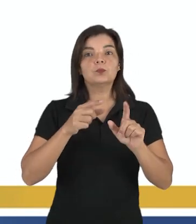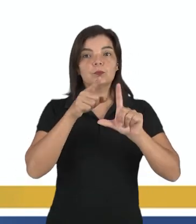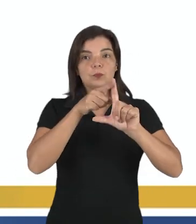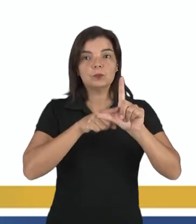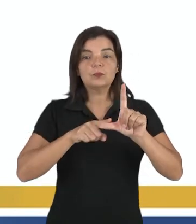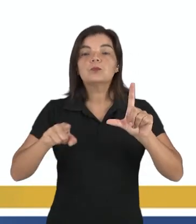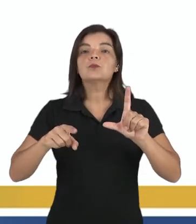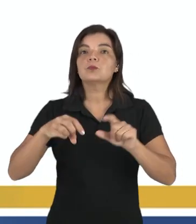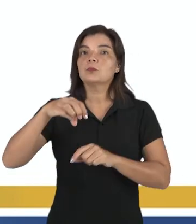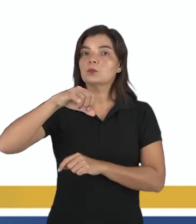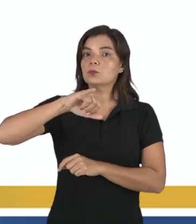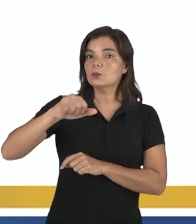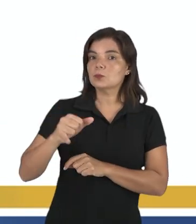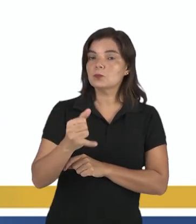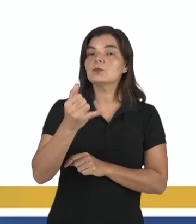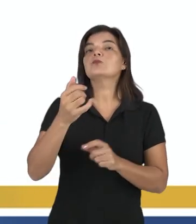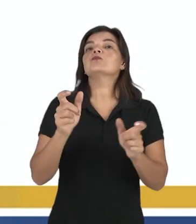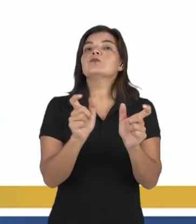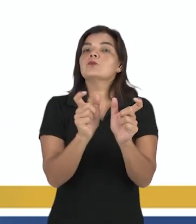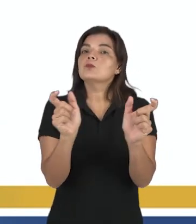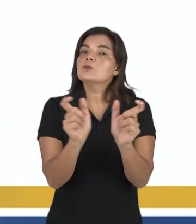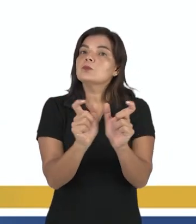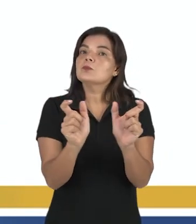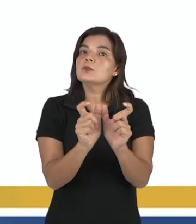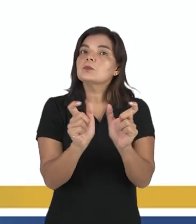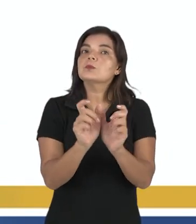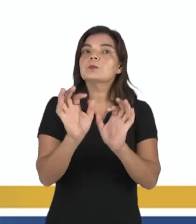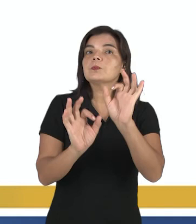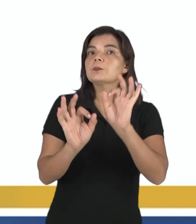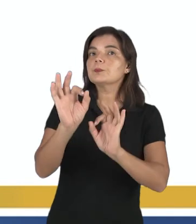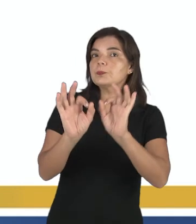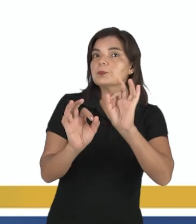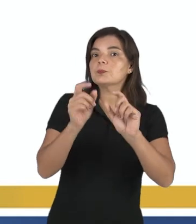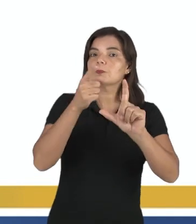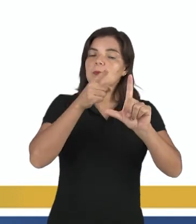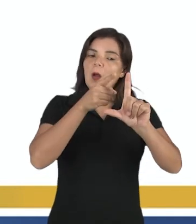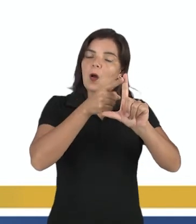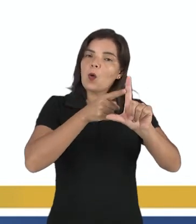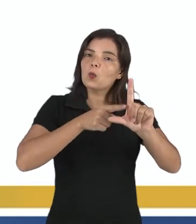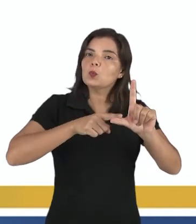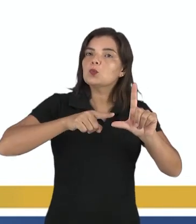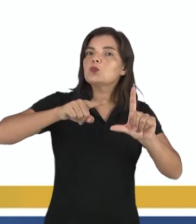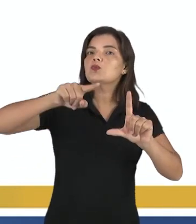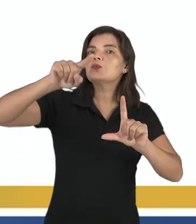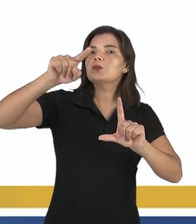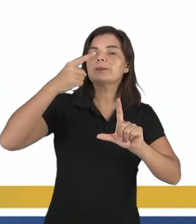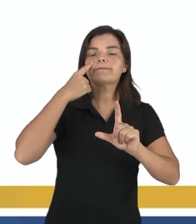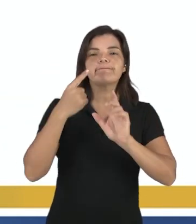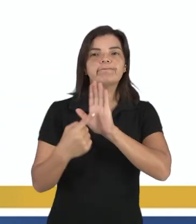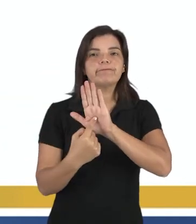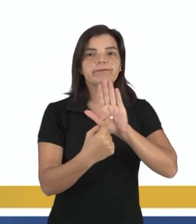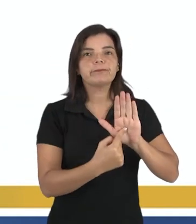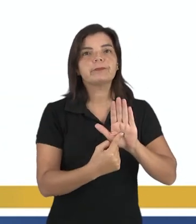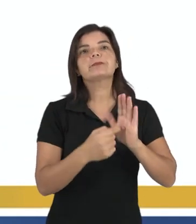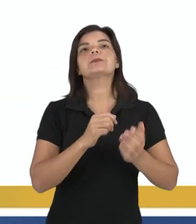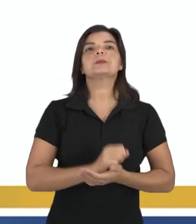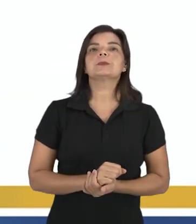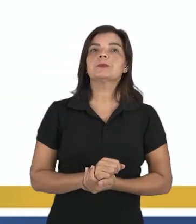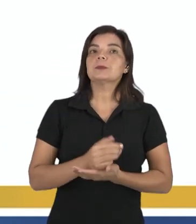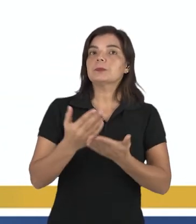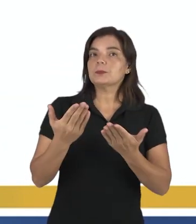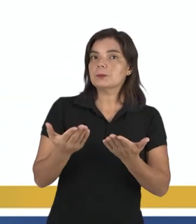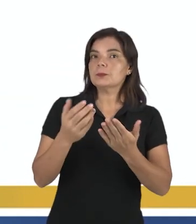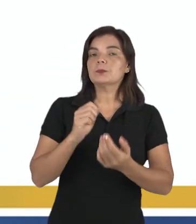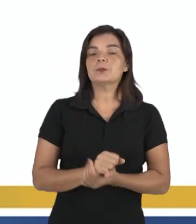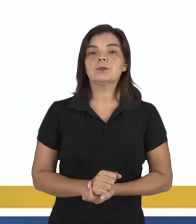de juros compostos está sempre fazendo uma curva, como vocês veem na representação.